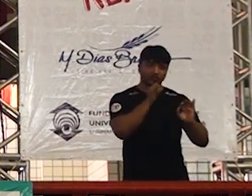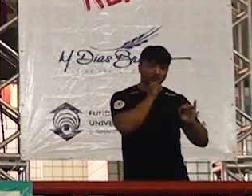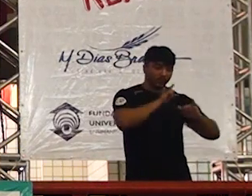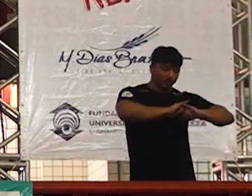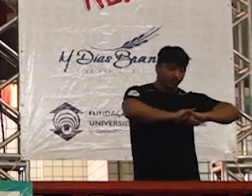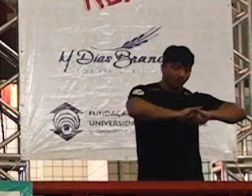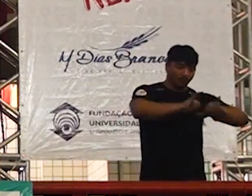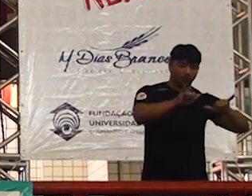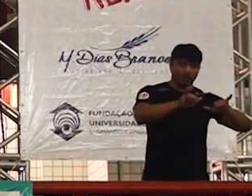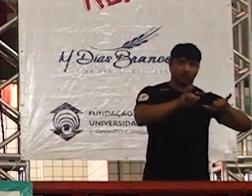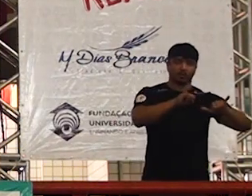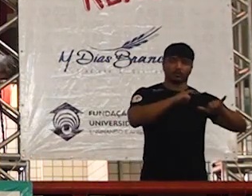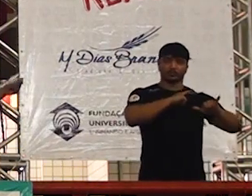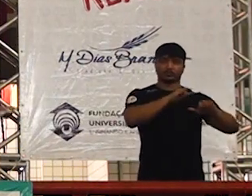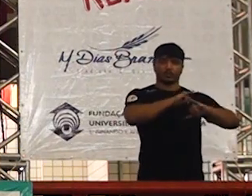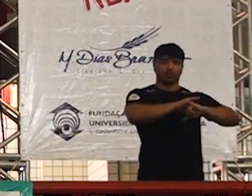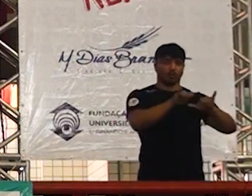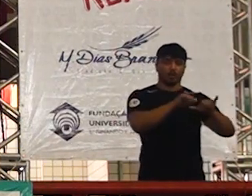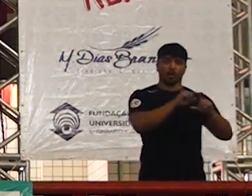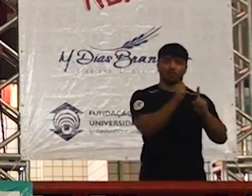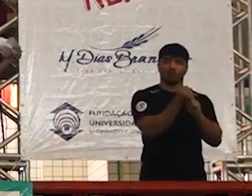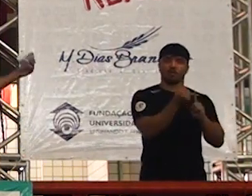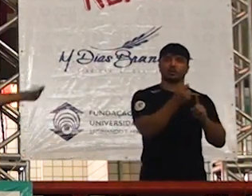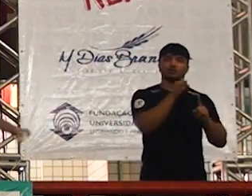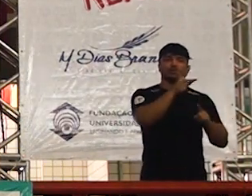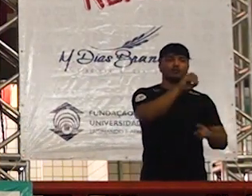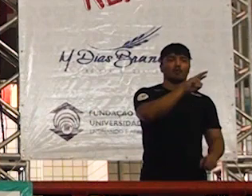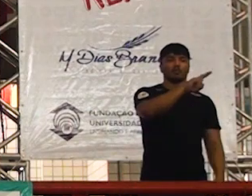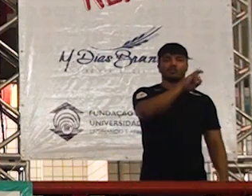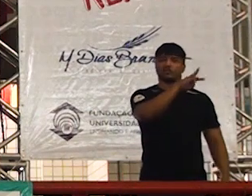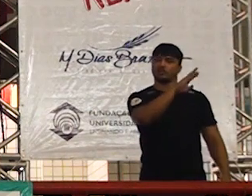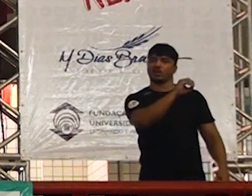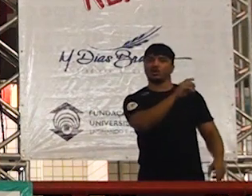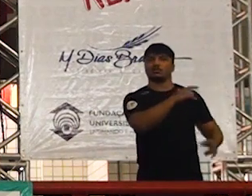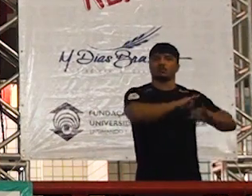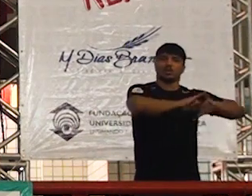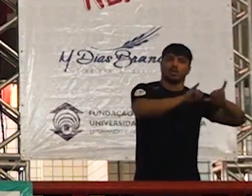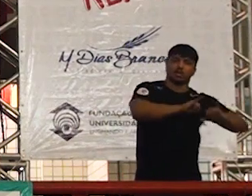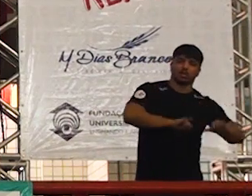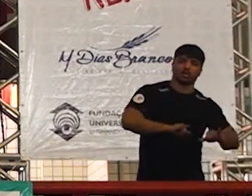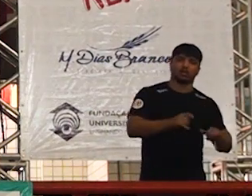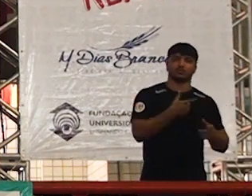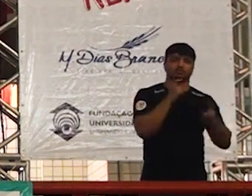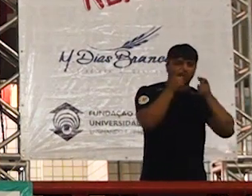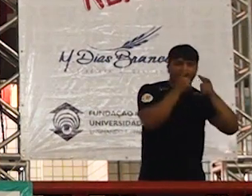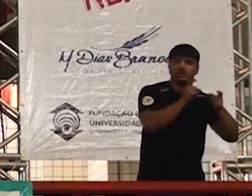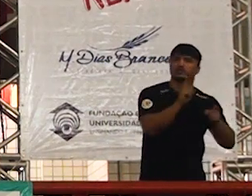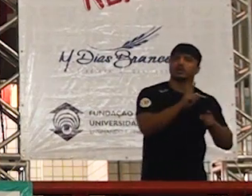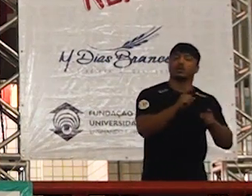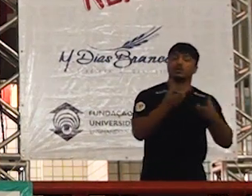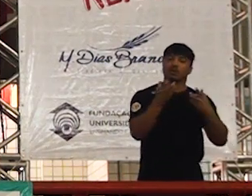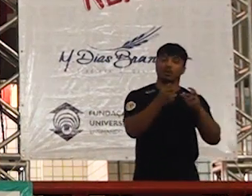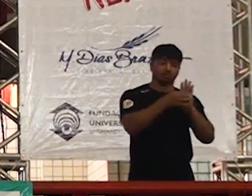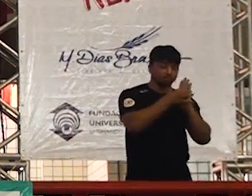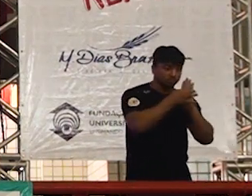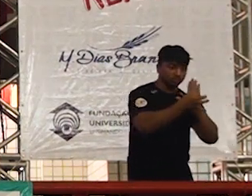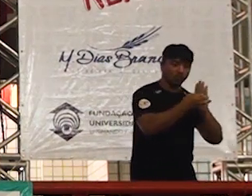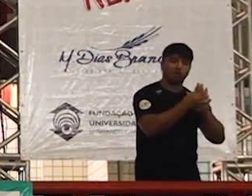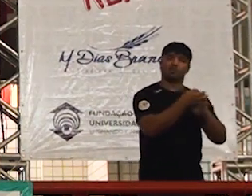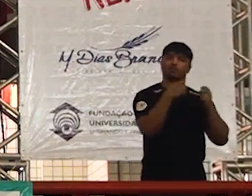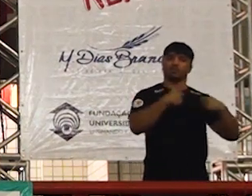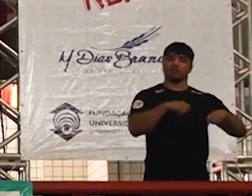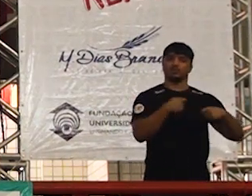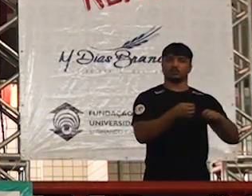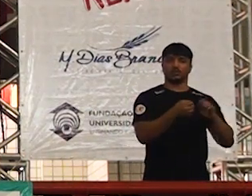Informar, só sai informando o que é o foro privilegiado, aquele destino, isso não interessa a gente não. Você tem que se